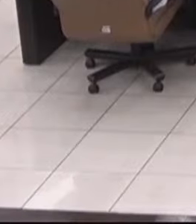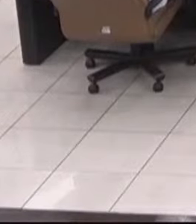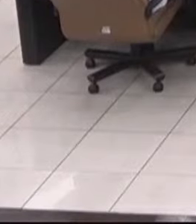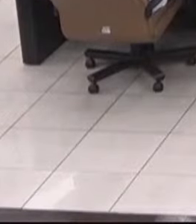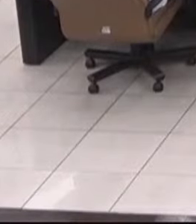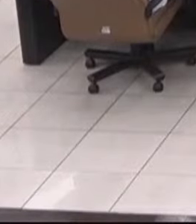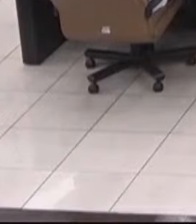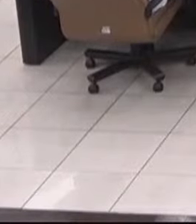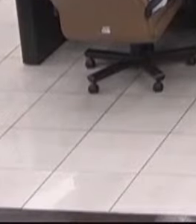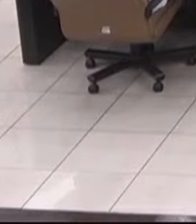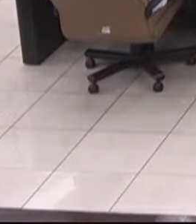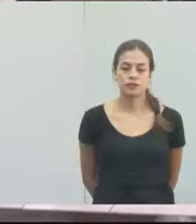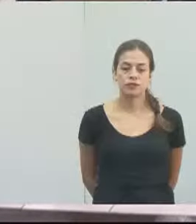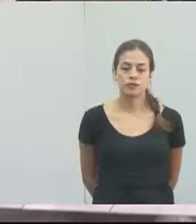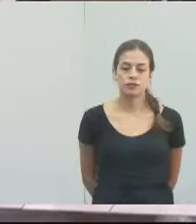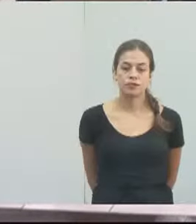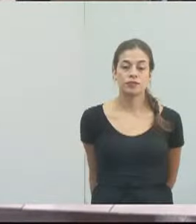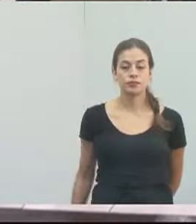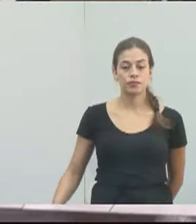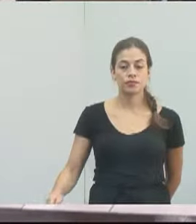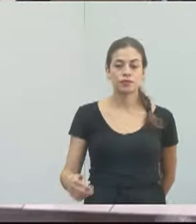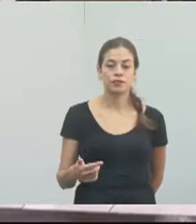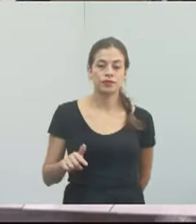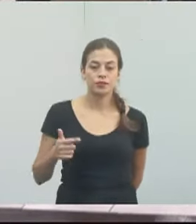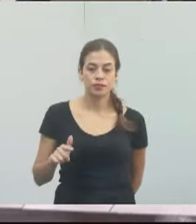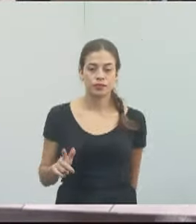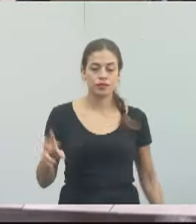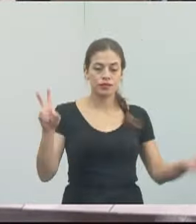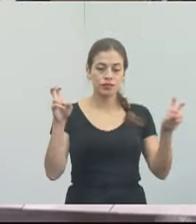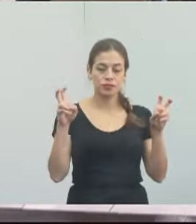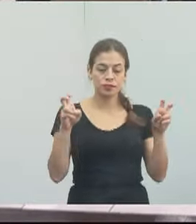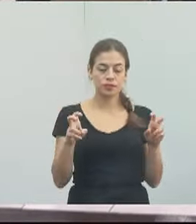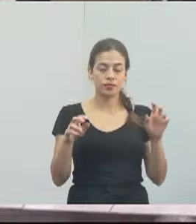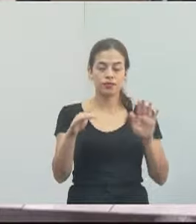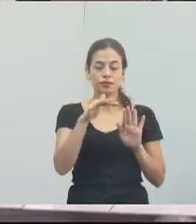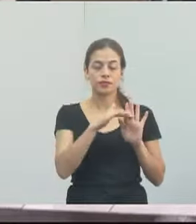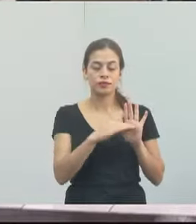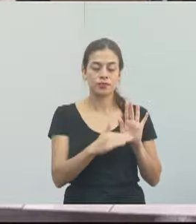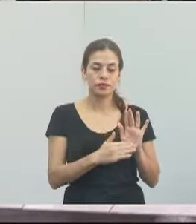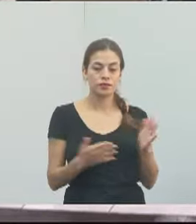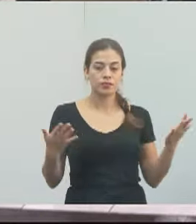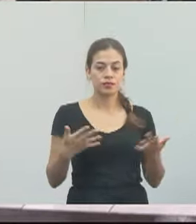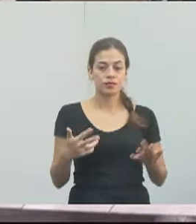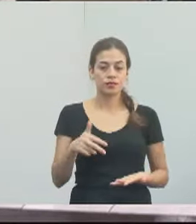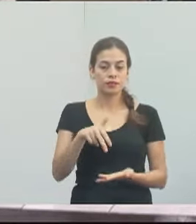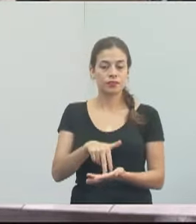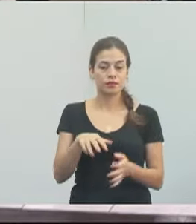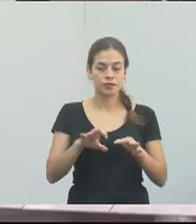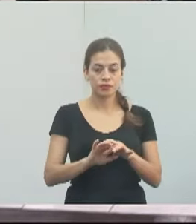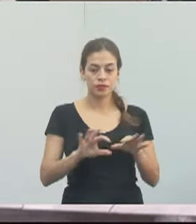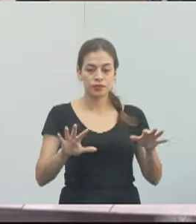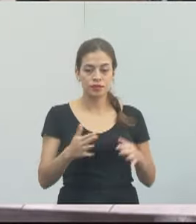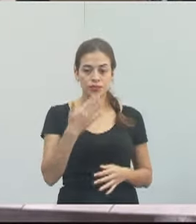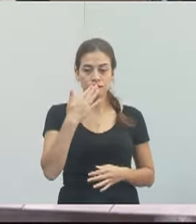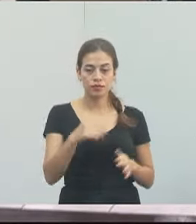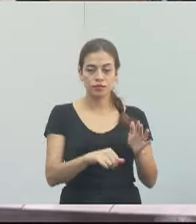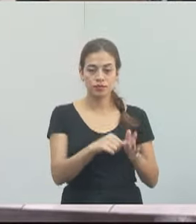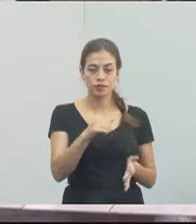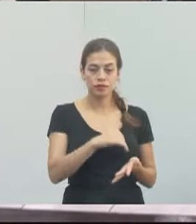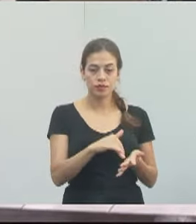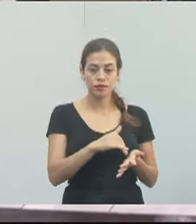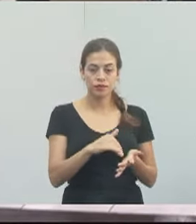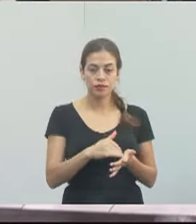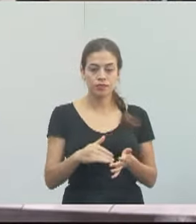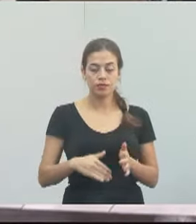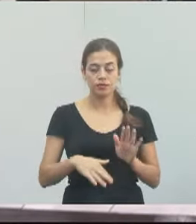não havendo mais matéria a ser tratada na ordem do dia passaremos ao horário da Tribuna solicito ao primeiro secretário que